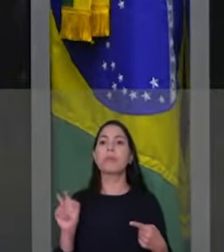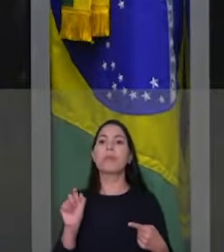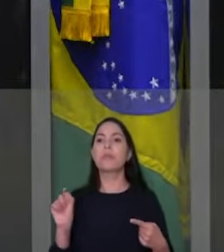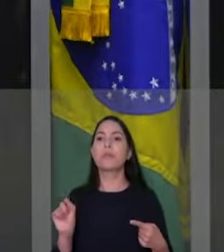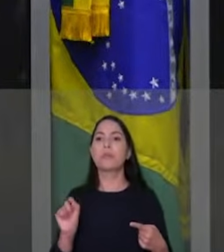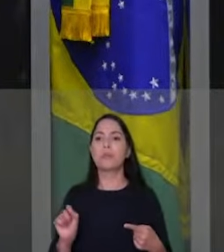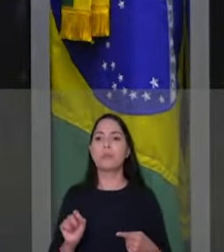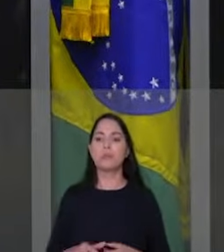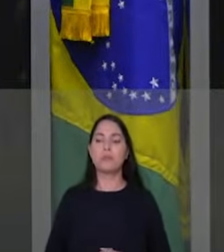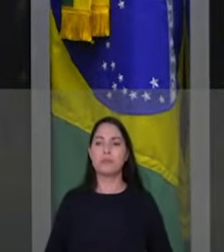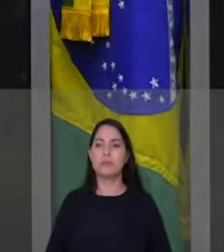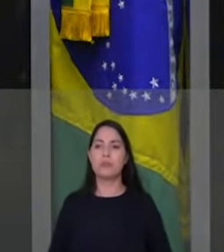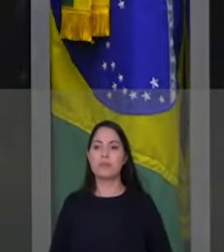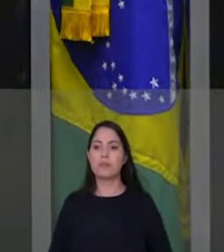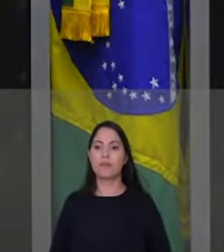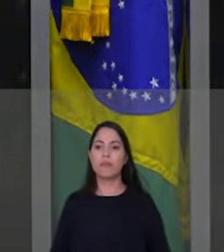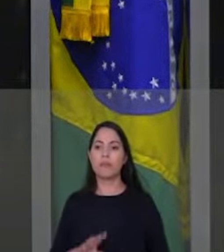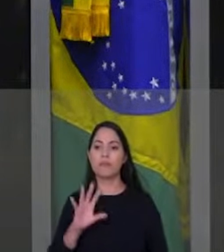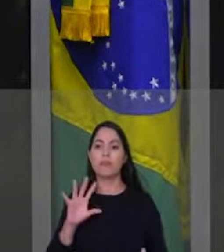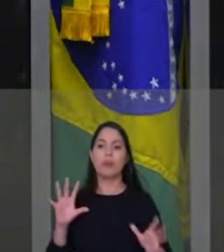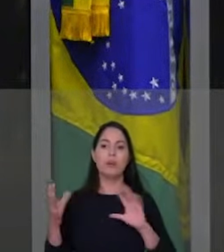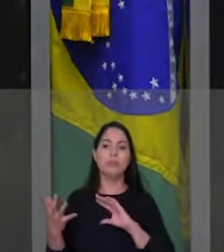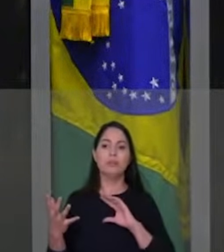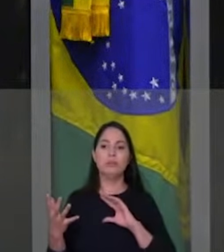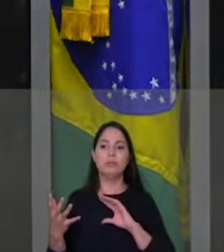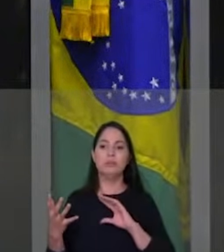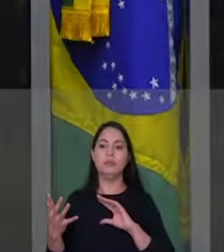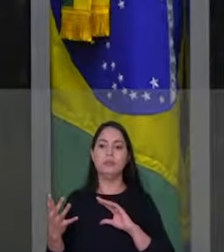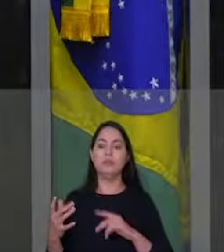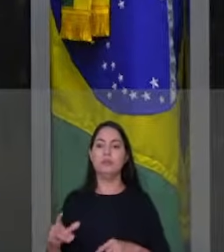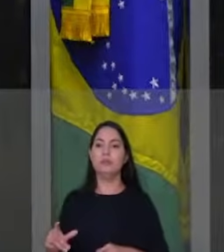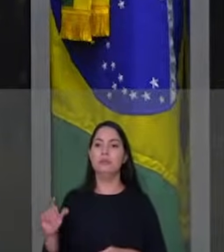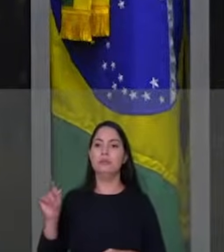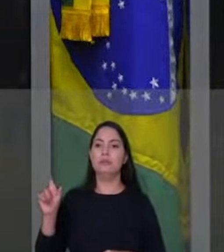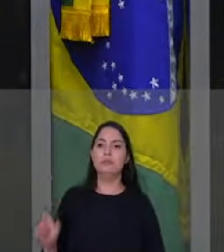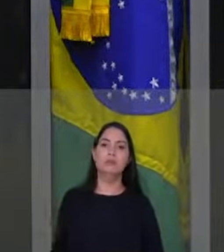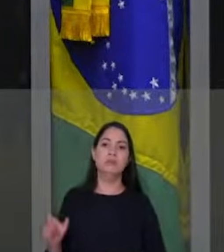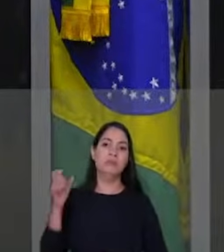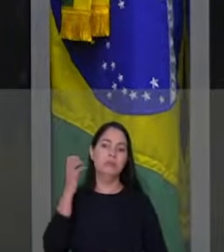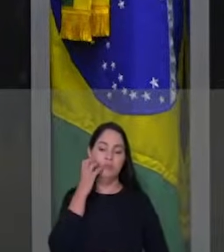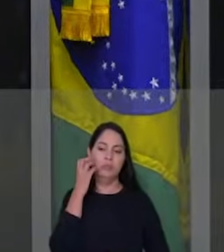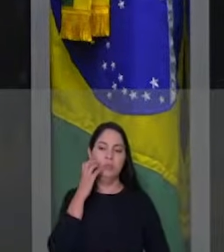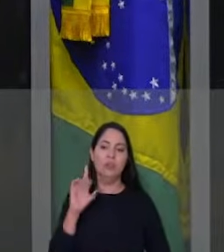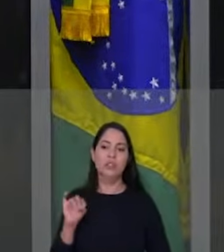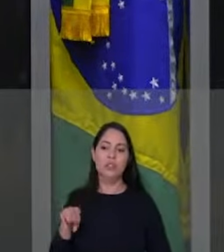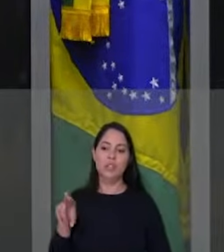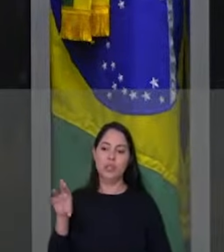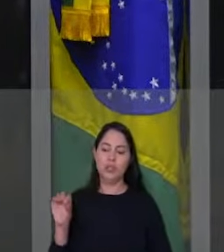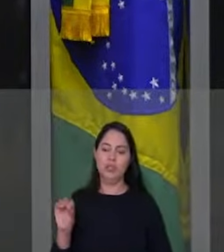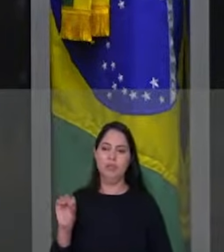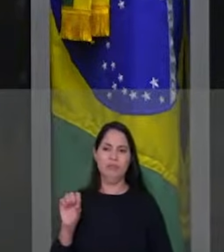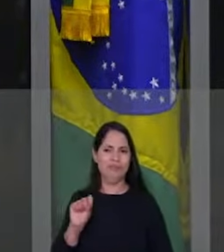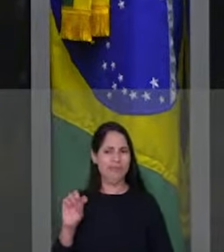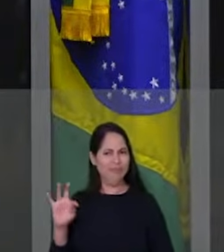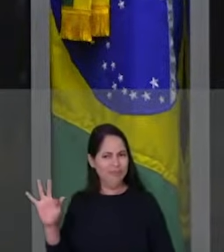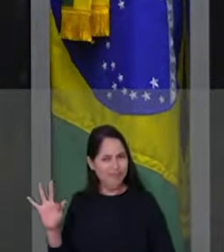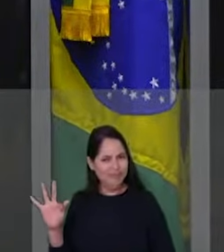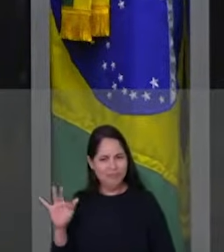a drástica indicação de Flávio Dino para o